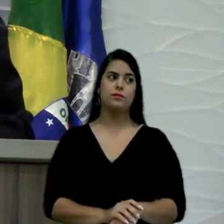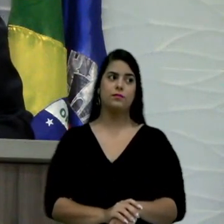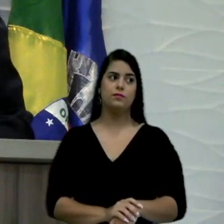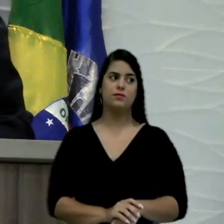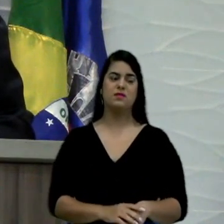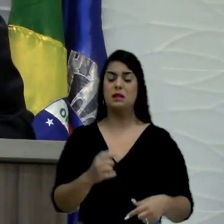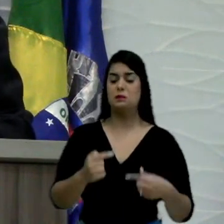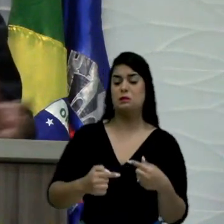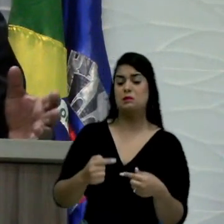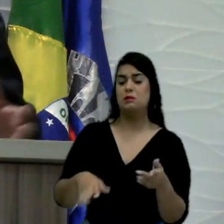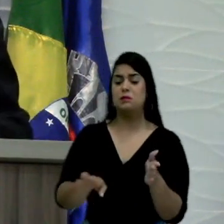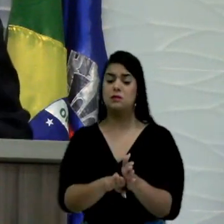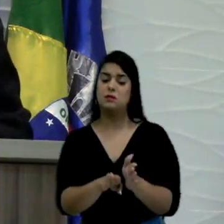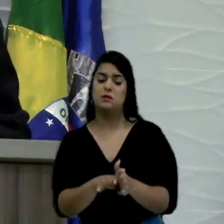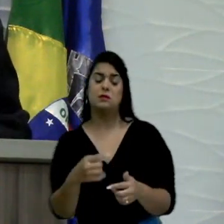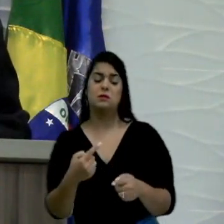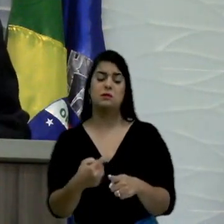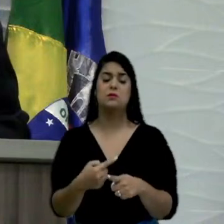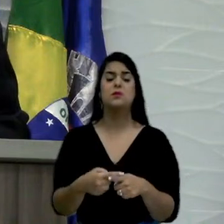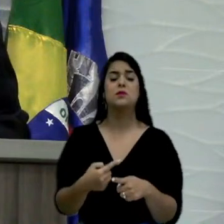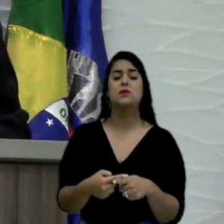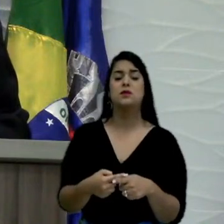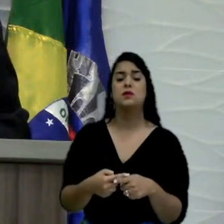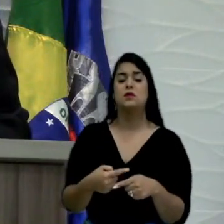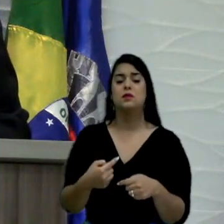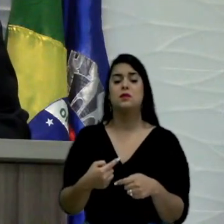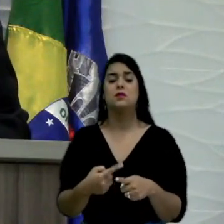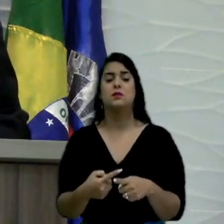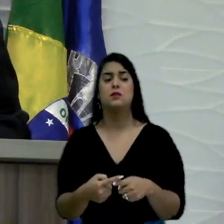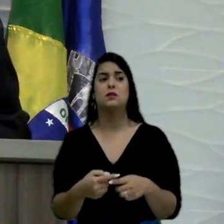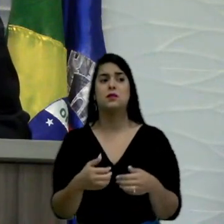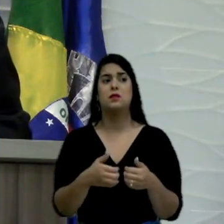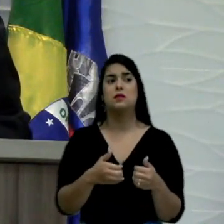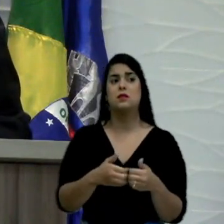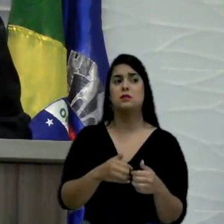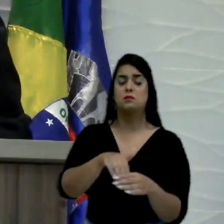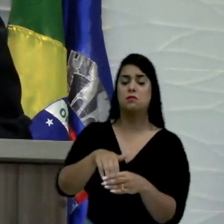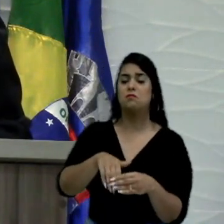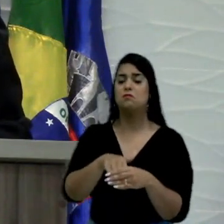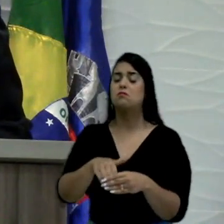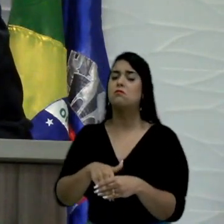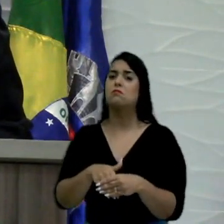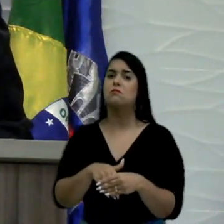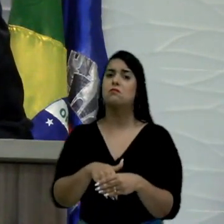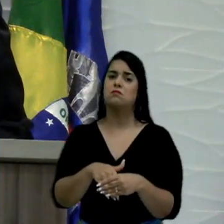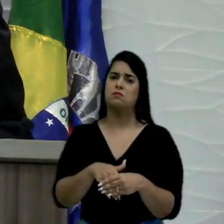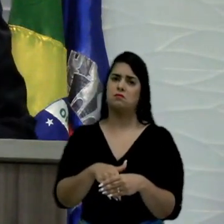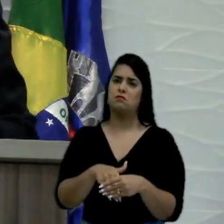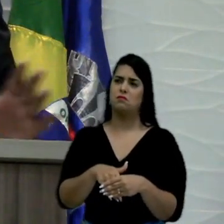é eleição, estamos na véspera da eleição, e contemplar as pessoas.